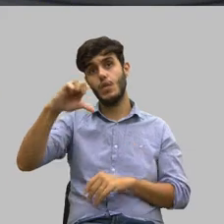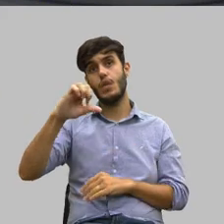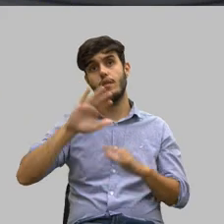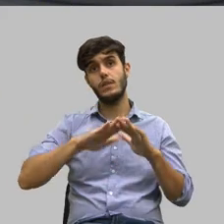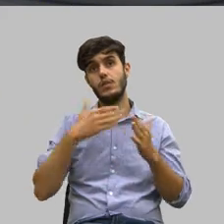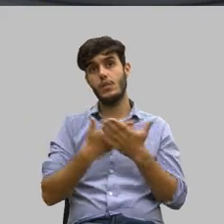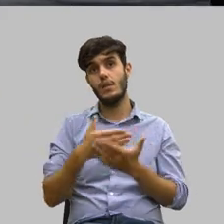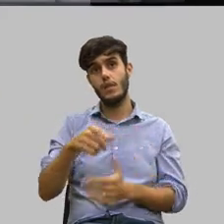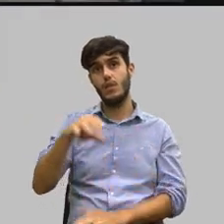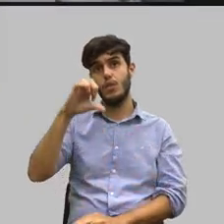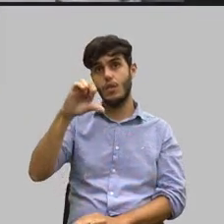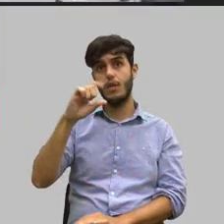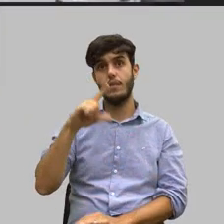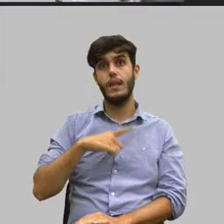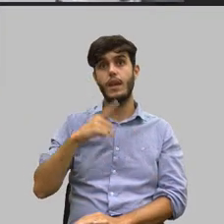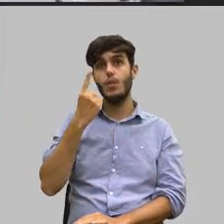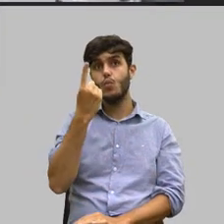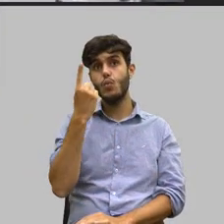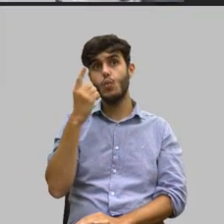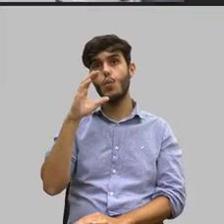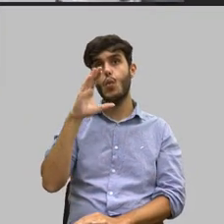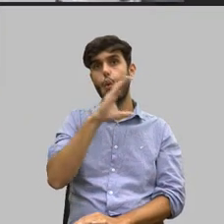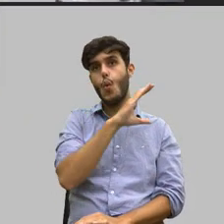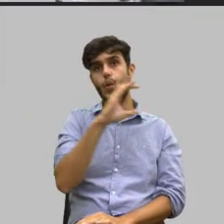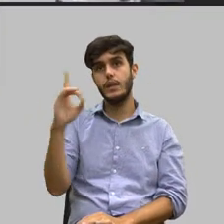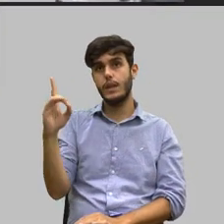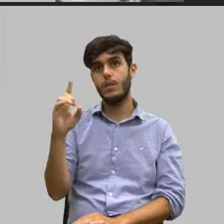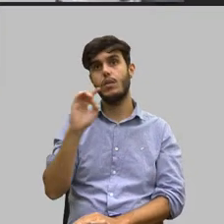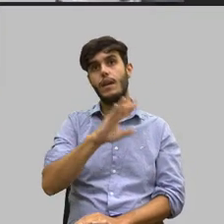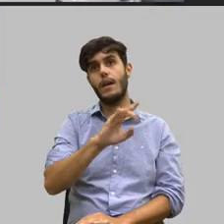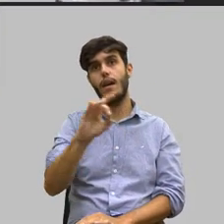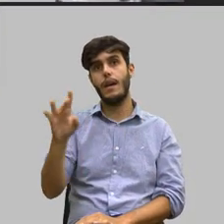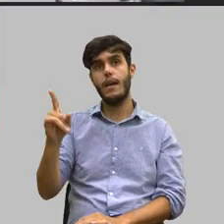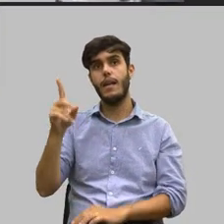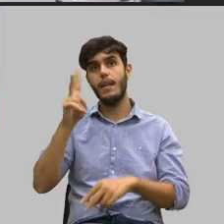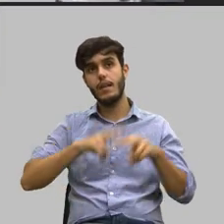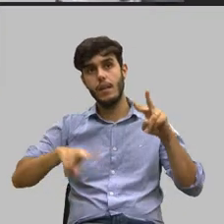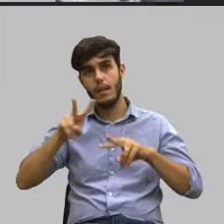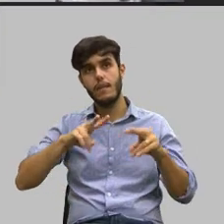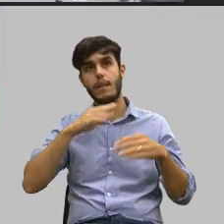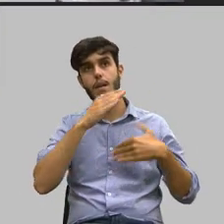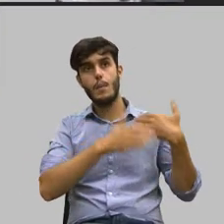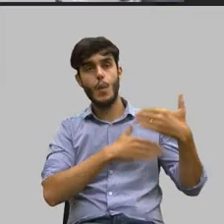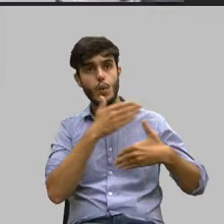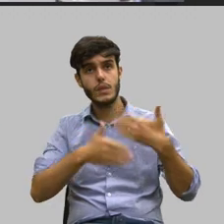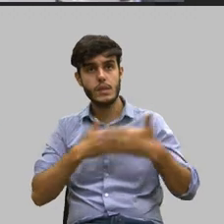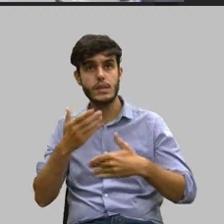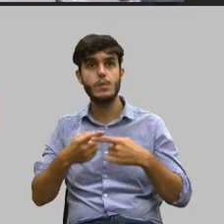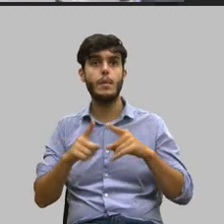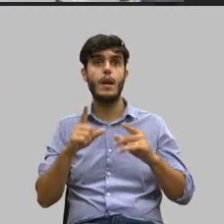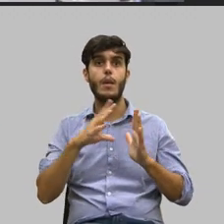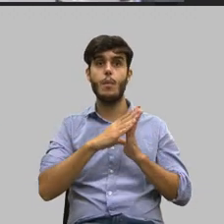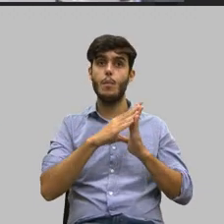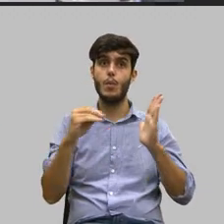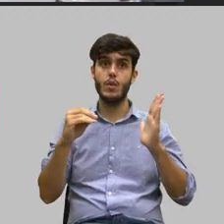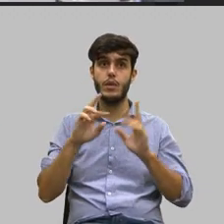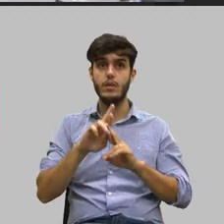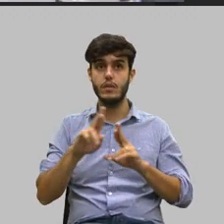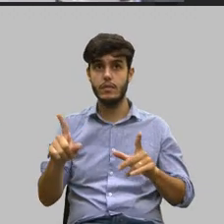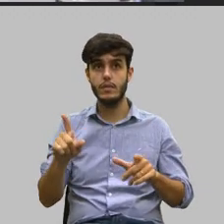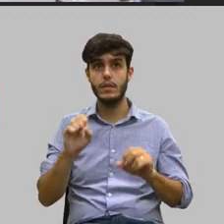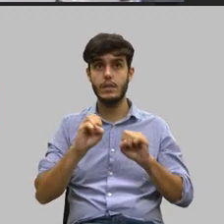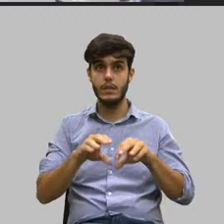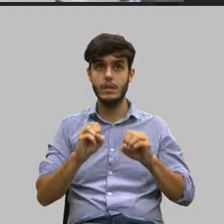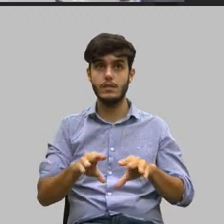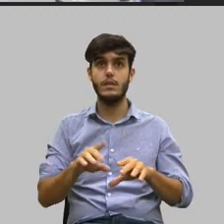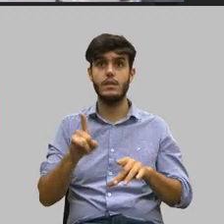dessas nove nós temos um coordenador apenas ainda em cada uma estamos avaliando o processo mas o nosso modelo é diferente do modelo que estava